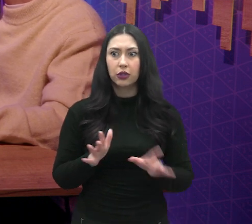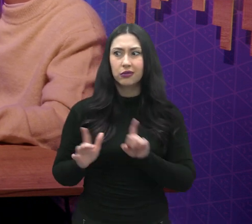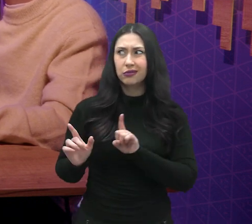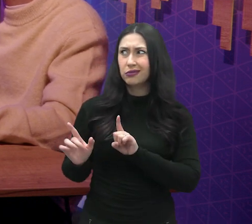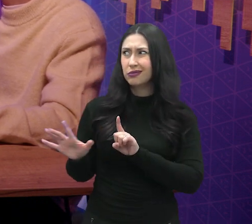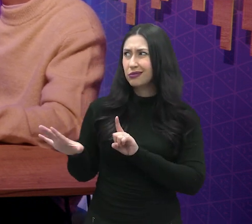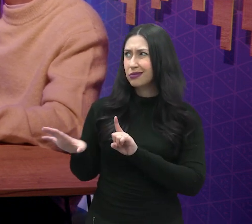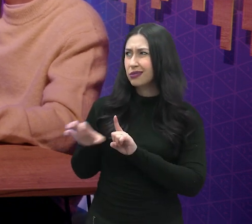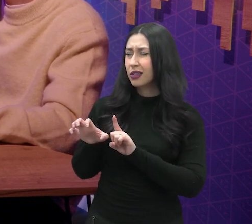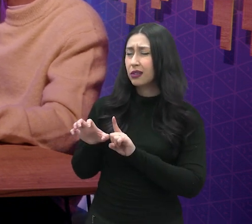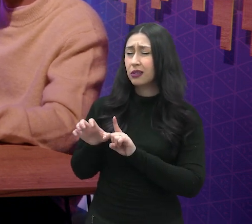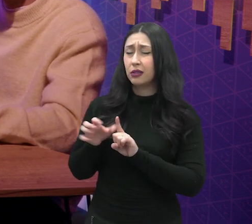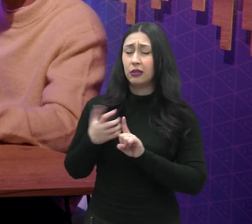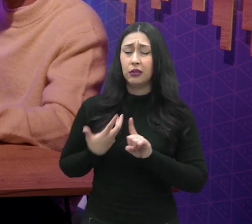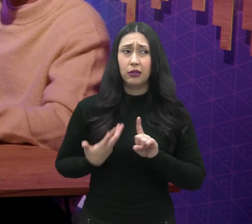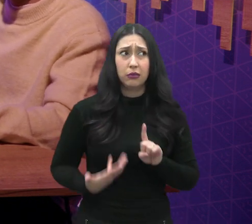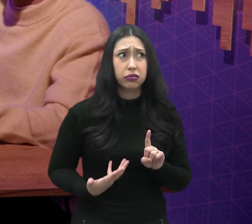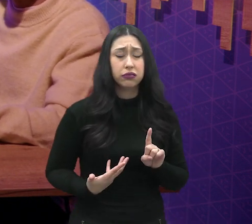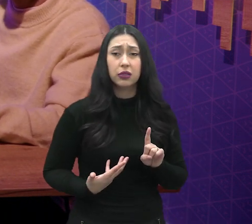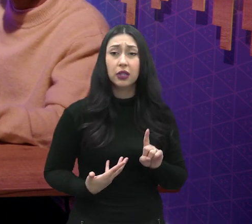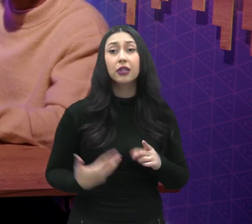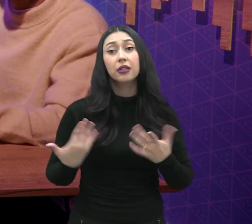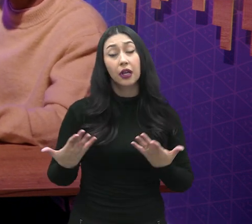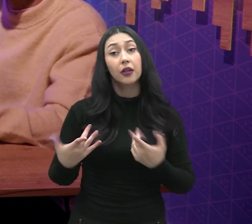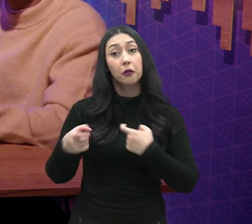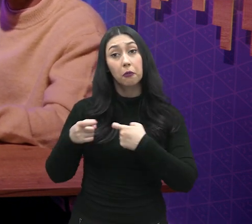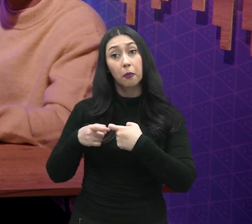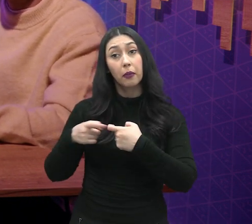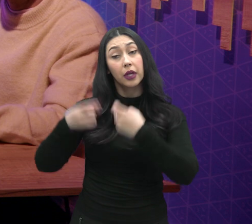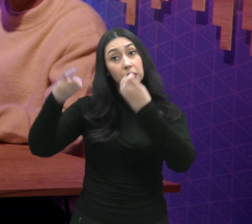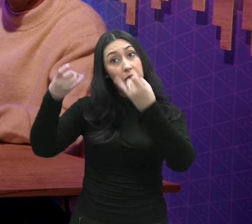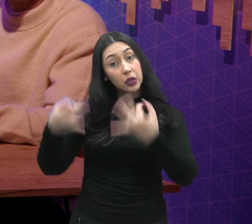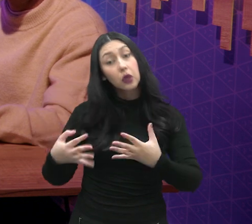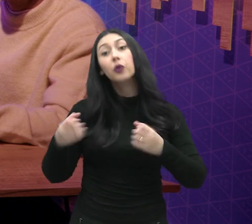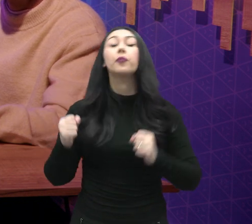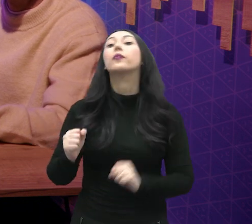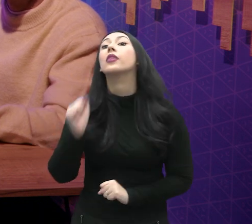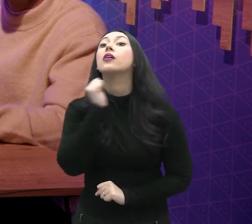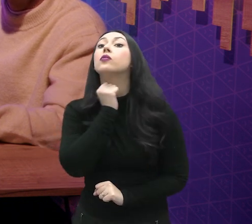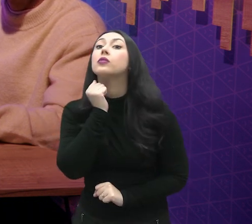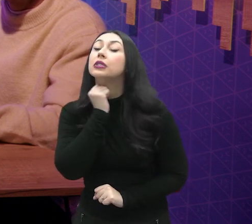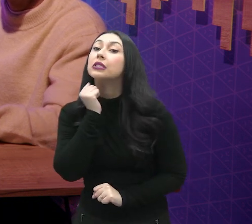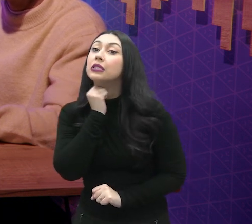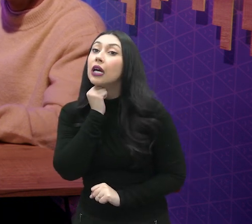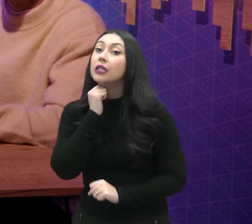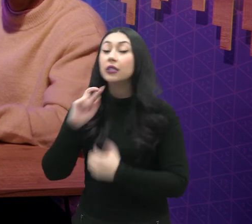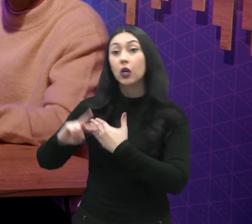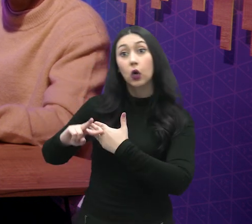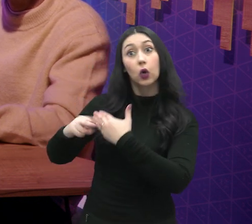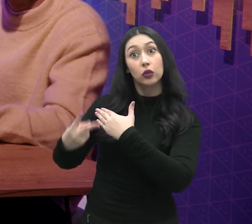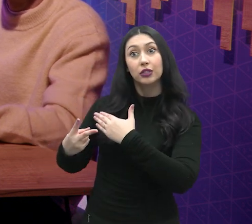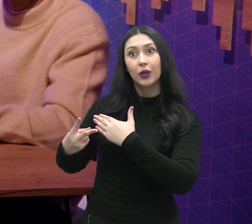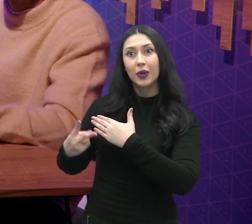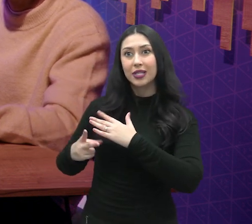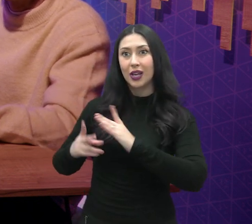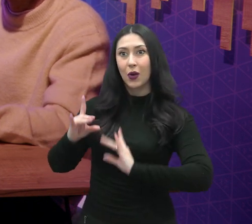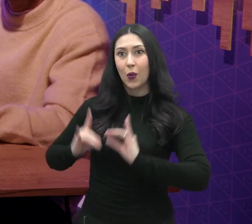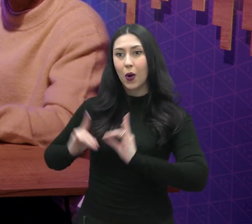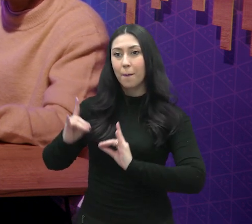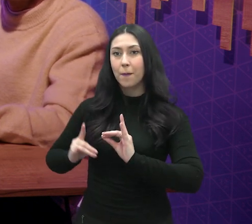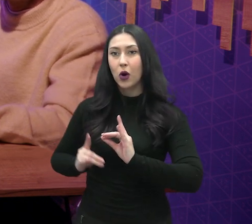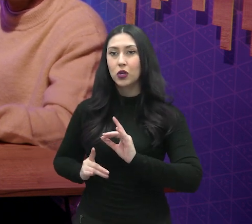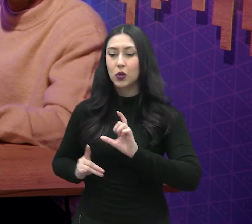transfere isso pro outro, que também já fica ruim. E esse doutor explicou tudo isso. Ele falou que o estresse é o grande responsável pela produção do hormônio